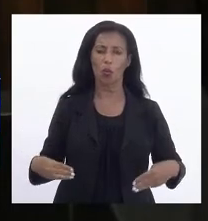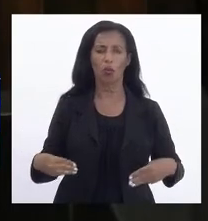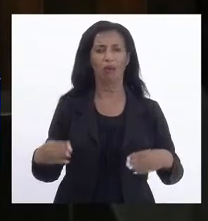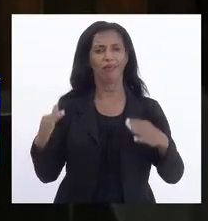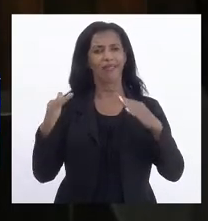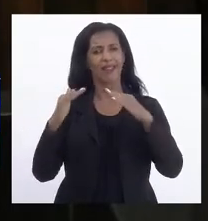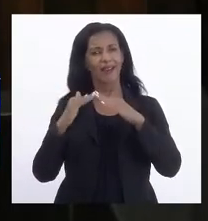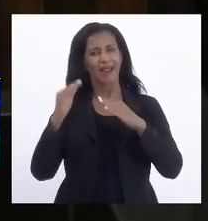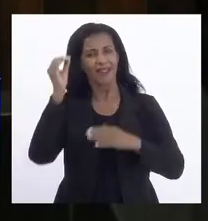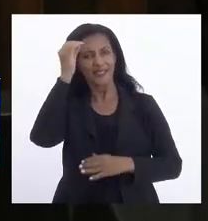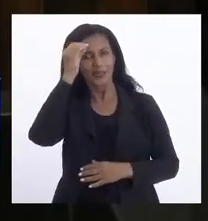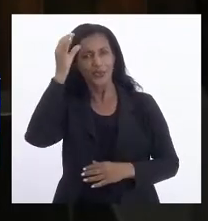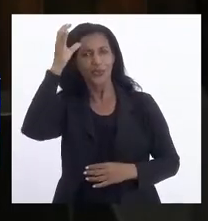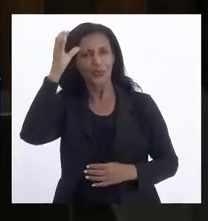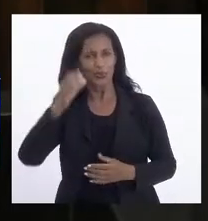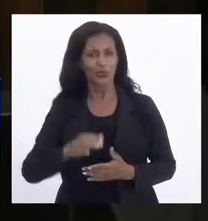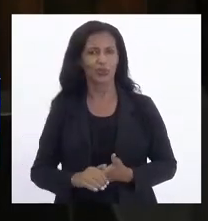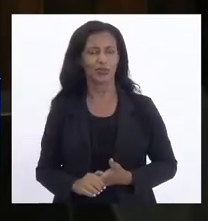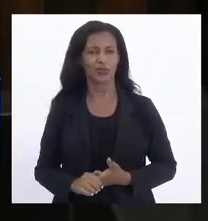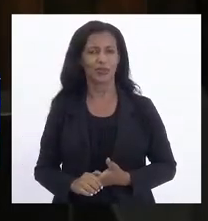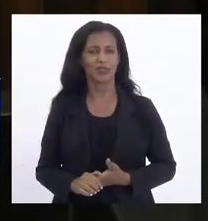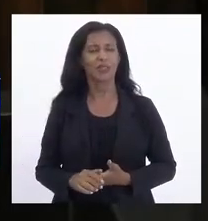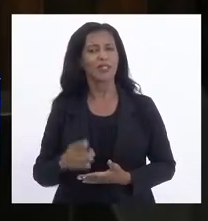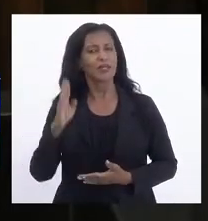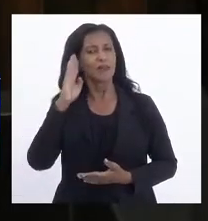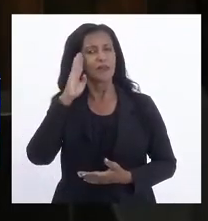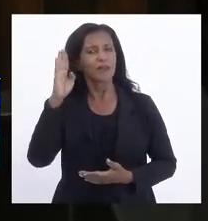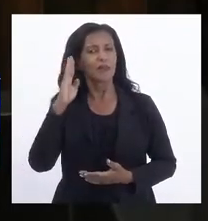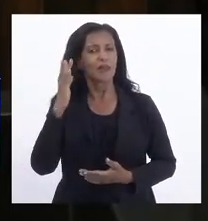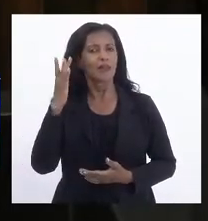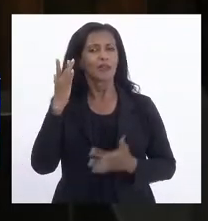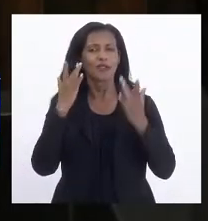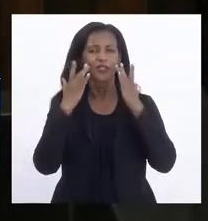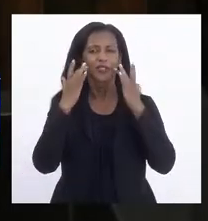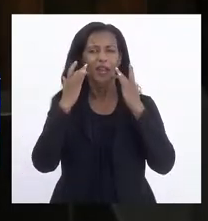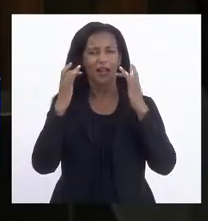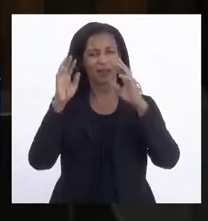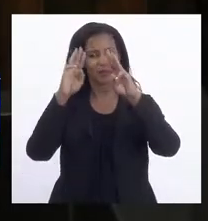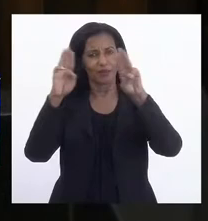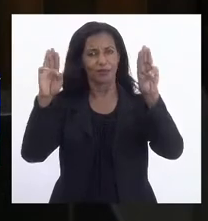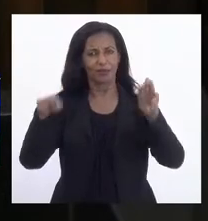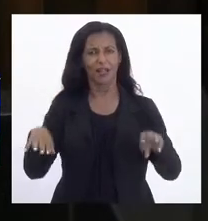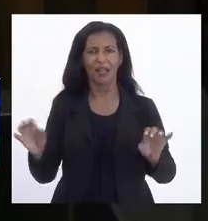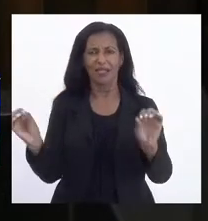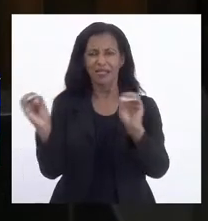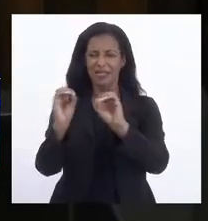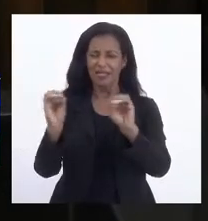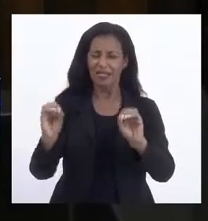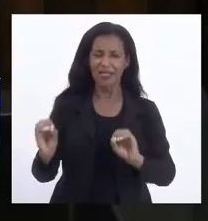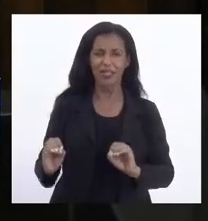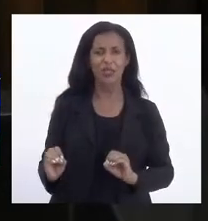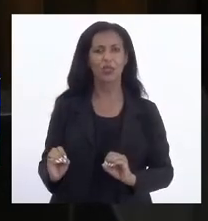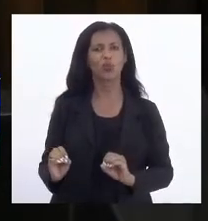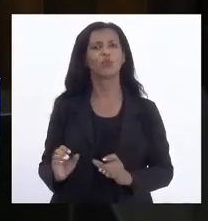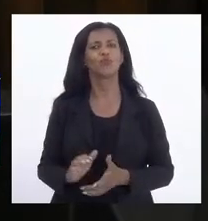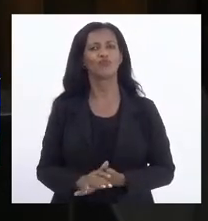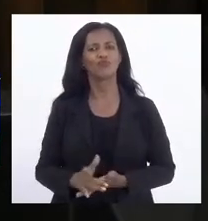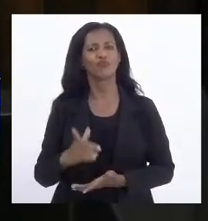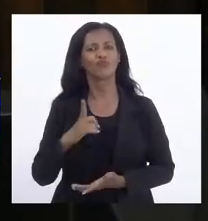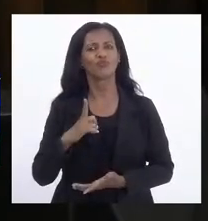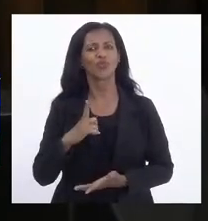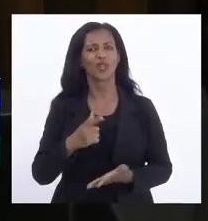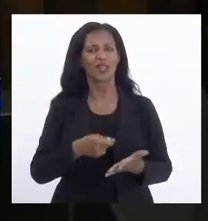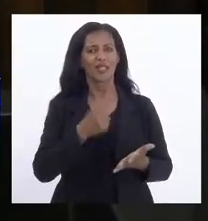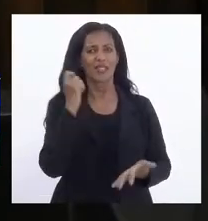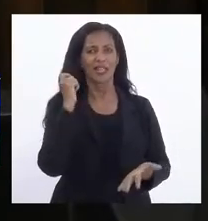casas de cultura e, principalmente, do Teatro Municipal. Nenhum deles tem alvará